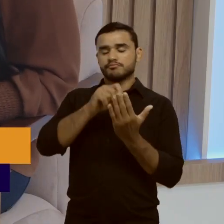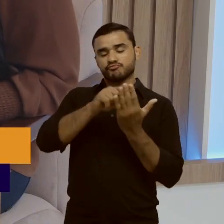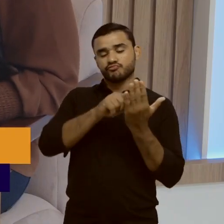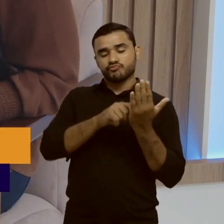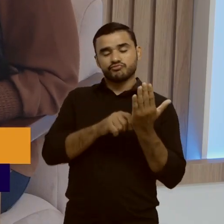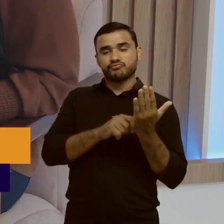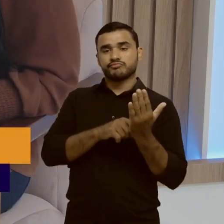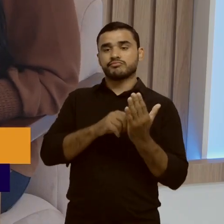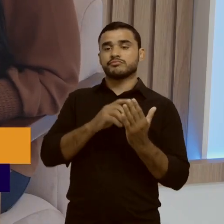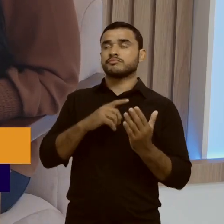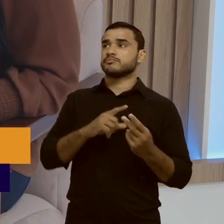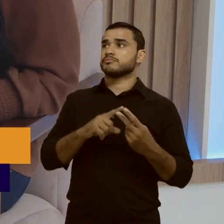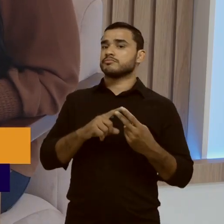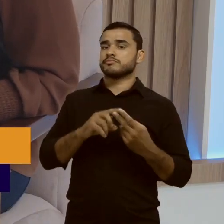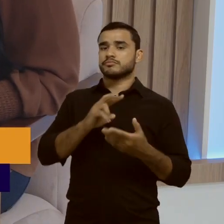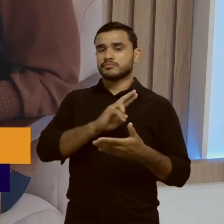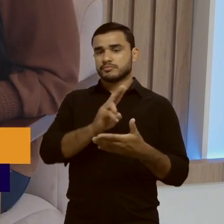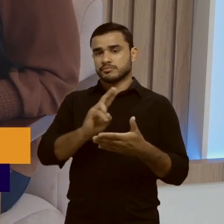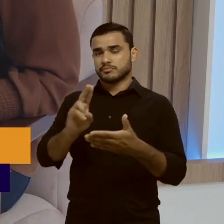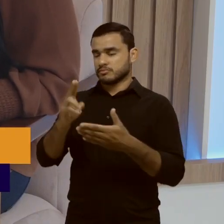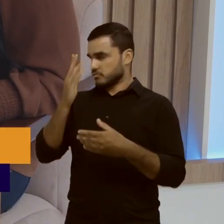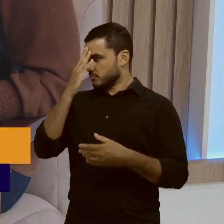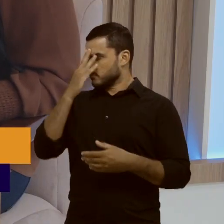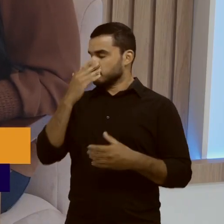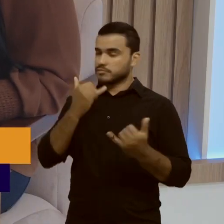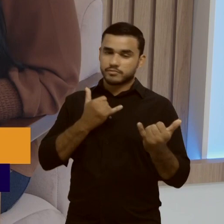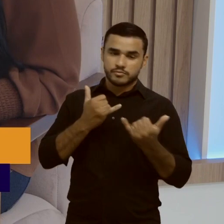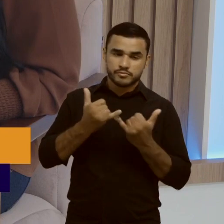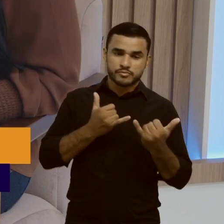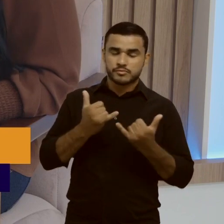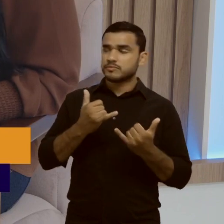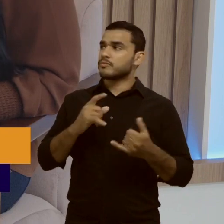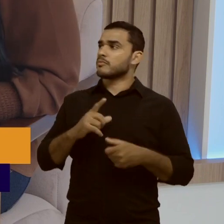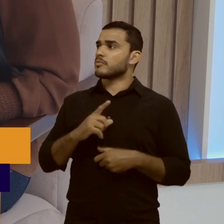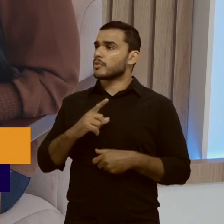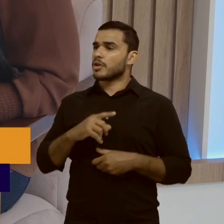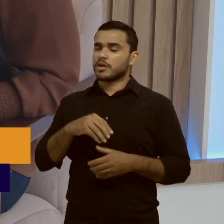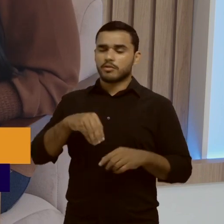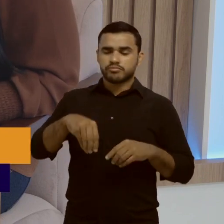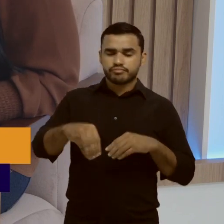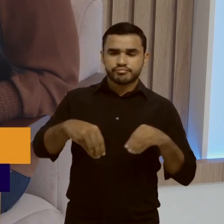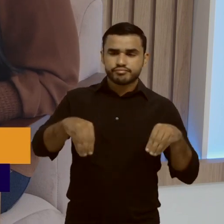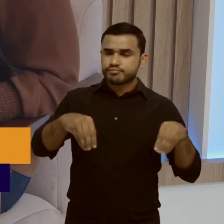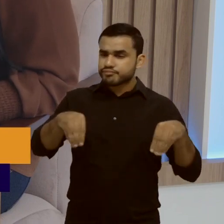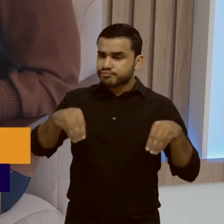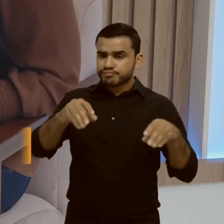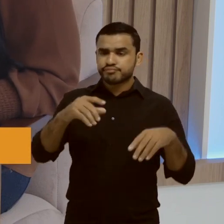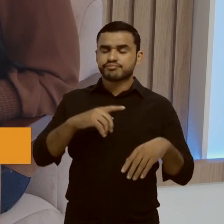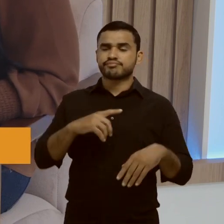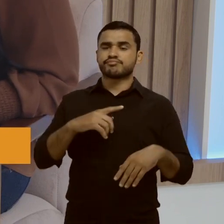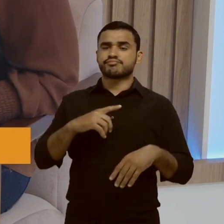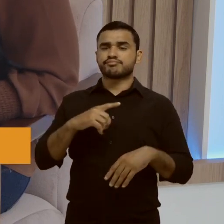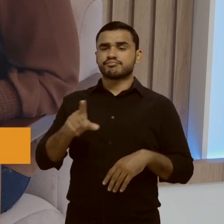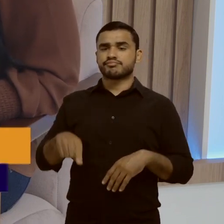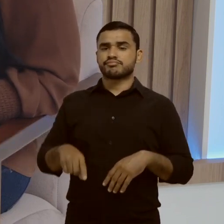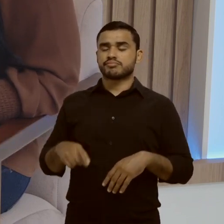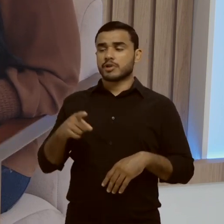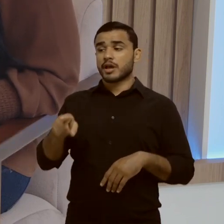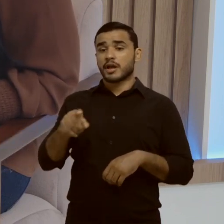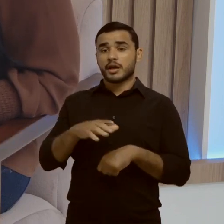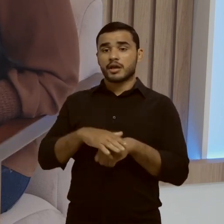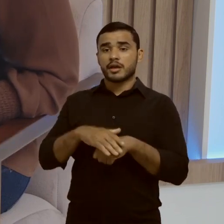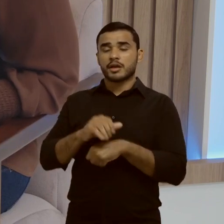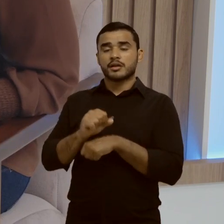reconhecimento de rótulos, né? Jogos de tabuleiro, de memória, para até desenvolver nas nossas crianças a questão da espera,